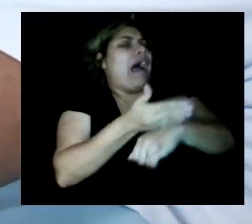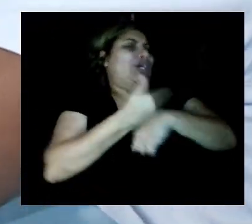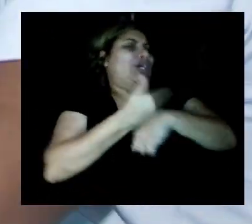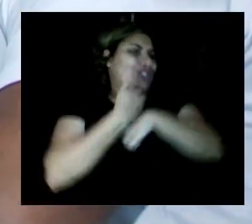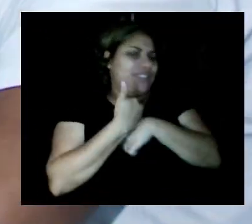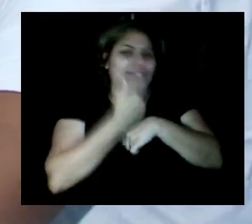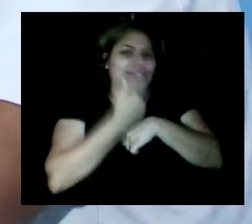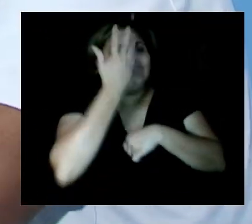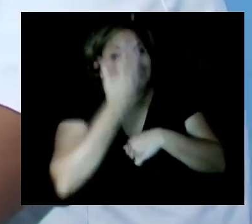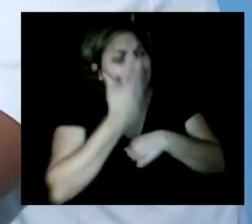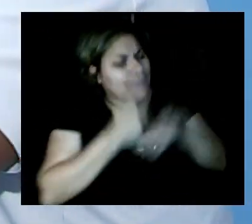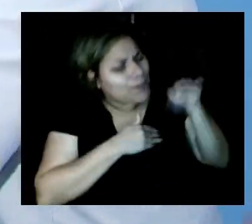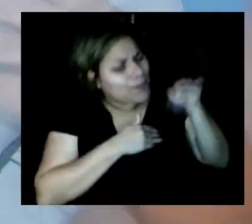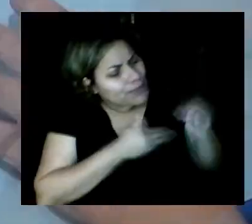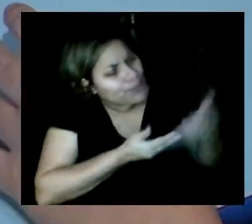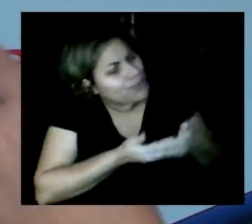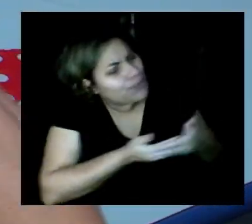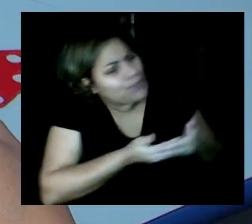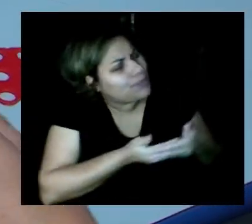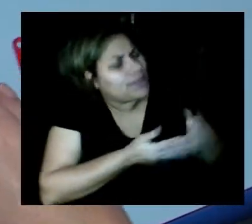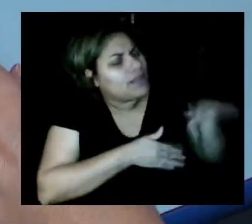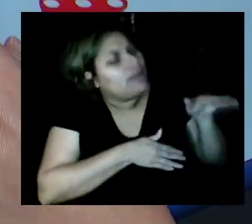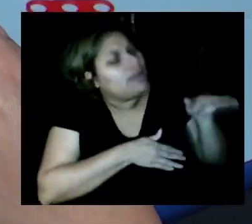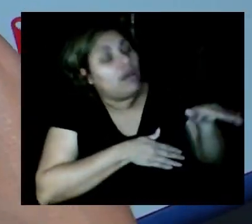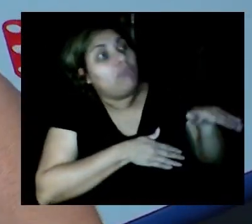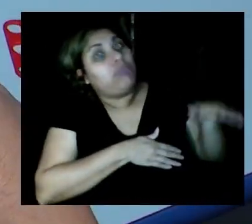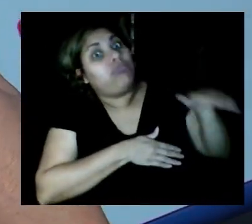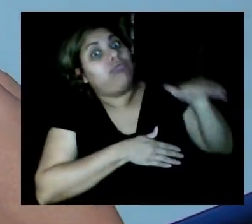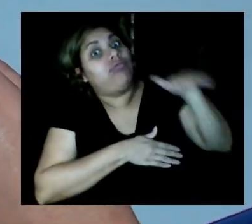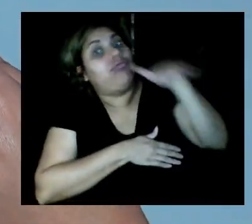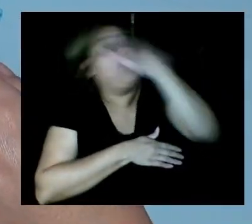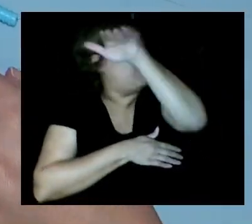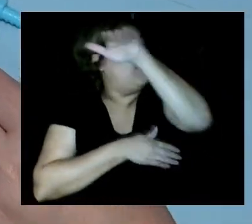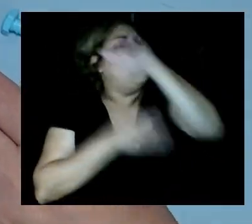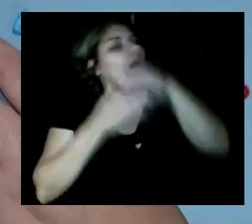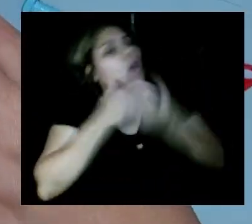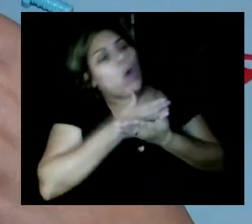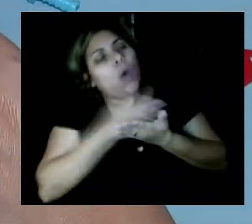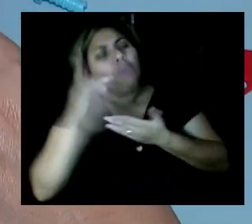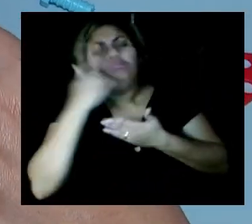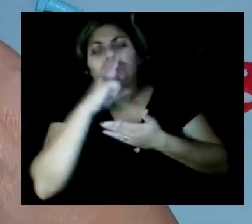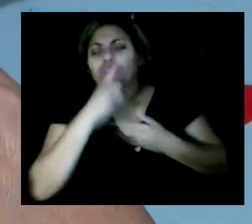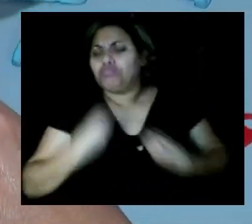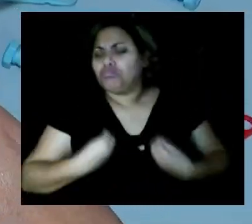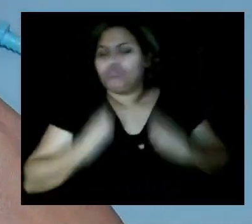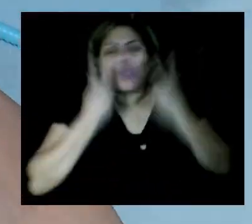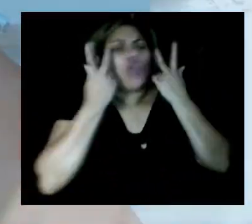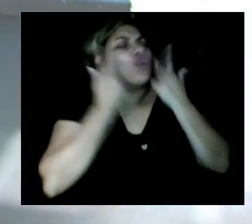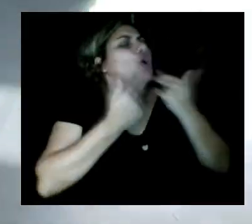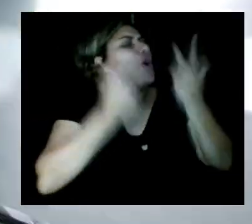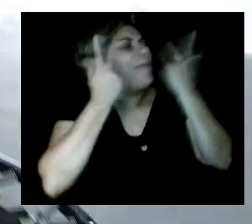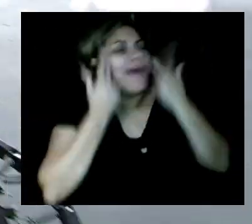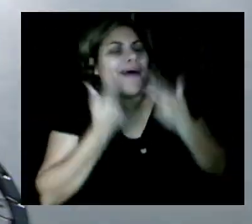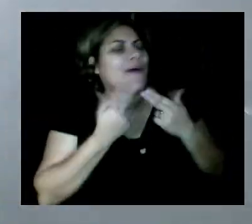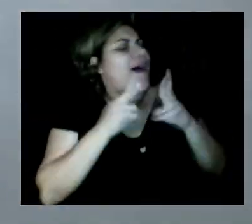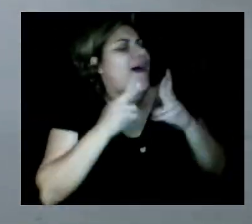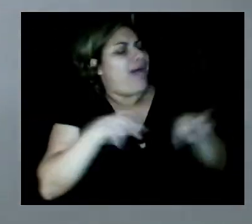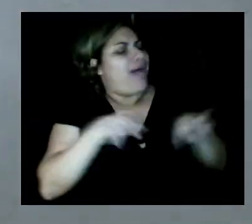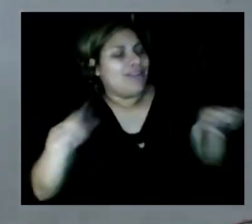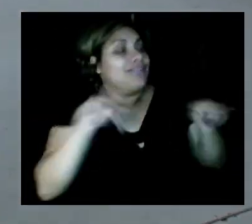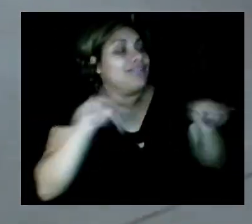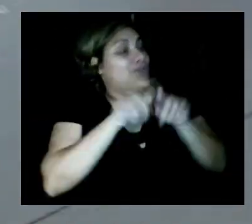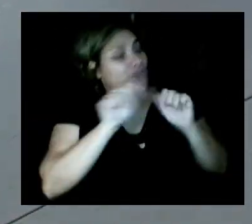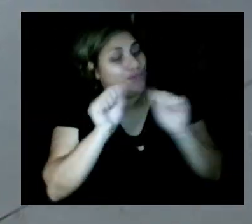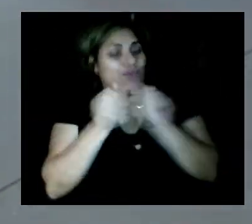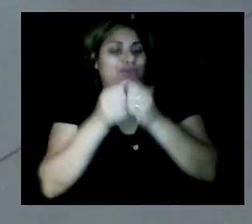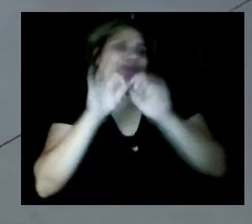pequenininho, pode ser que lá na frente eles consigam levar uma vida bem tranquila e para a família também, né? Sim,